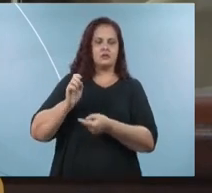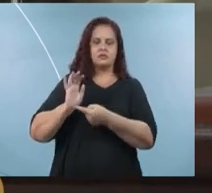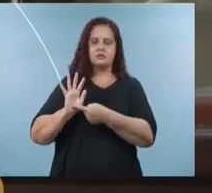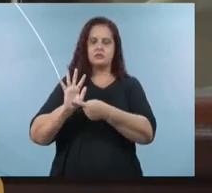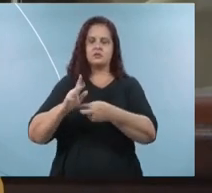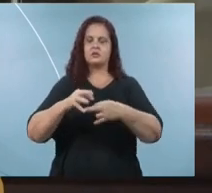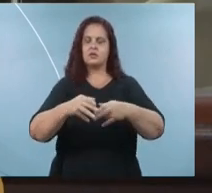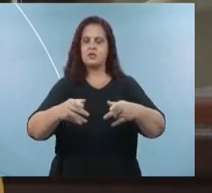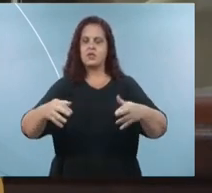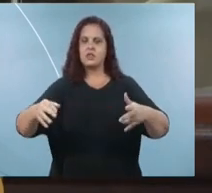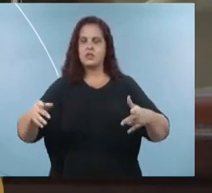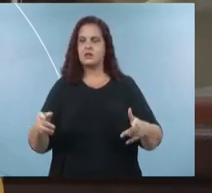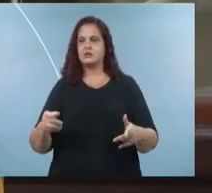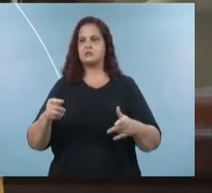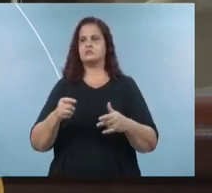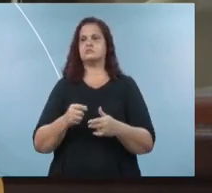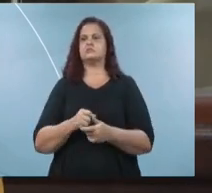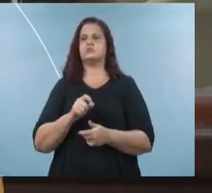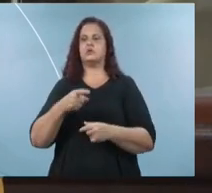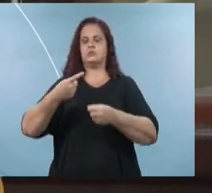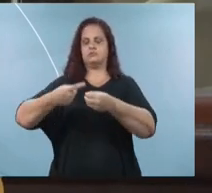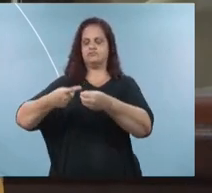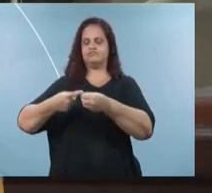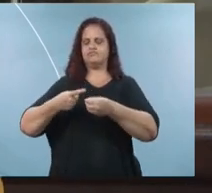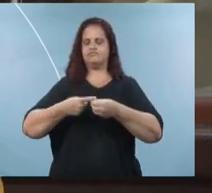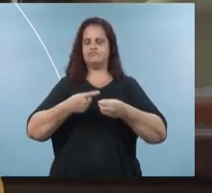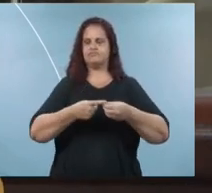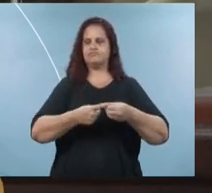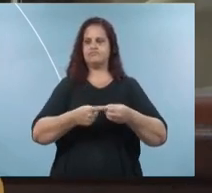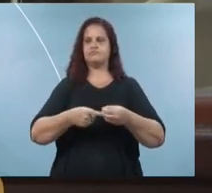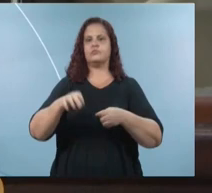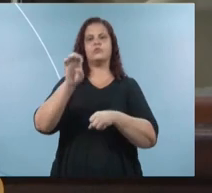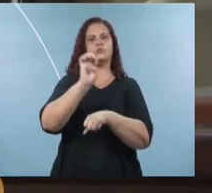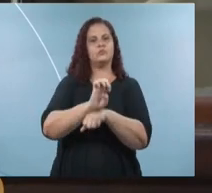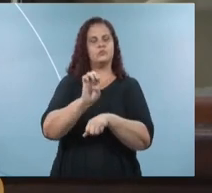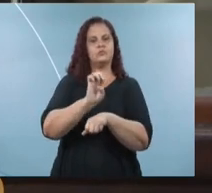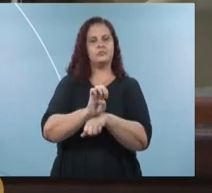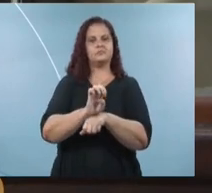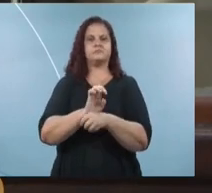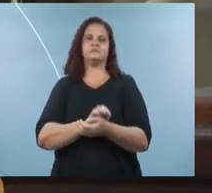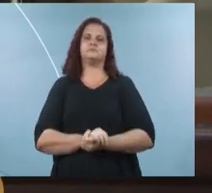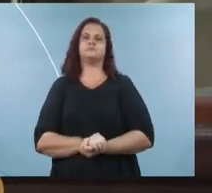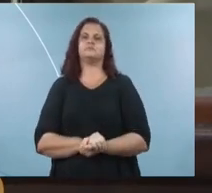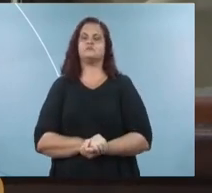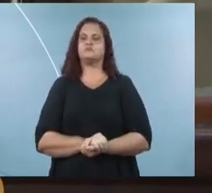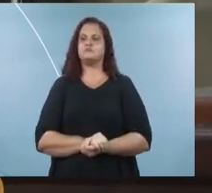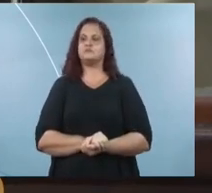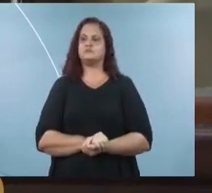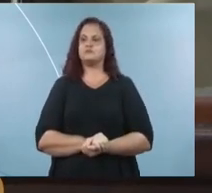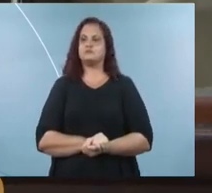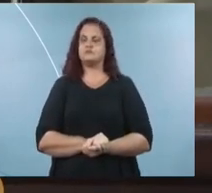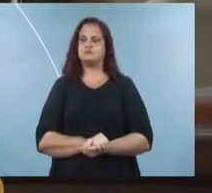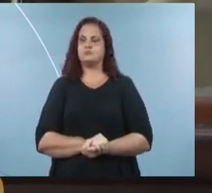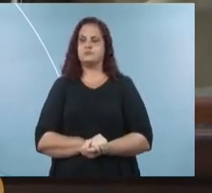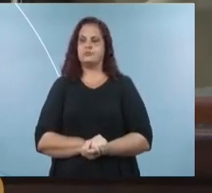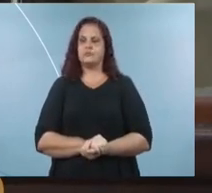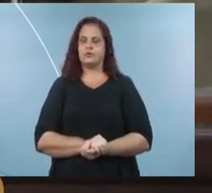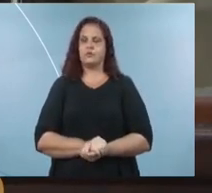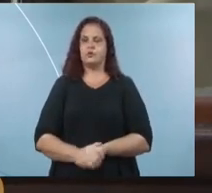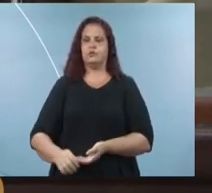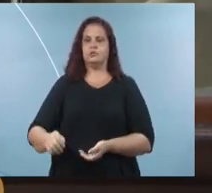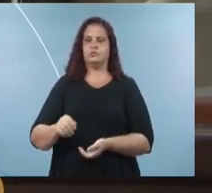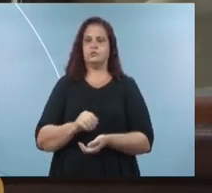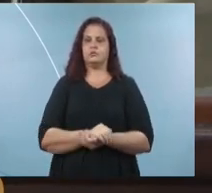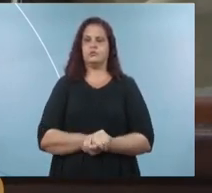do artesanato em vários municípios do nosso estado. A Franilda Pereira, de Jardim